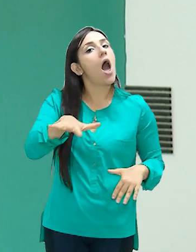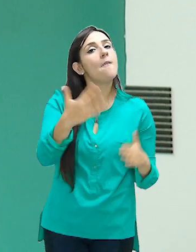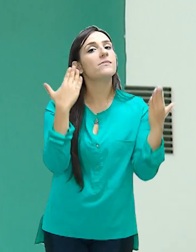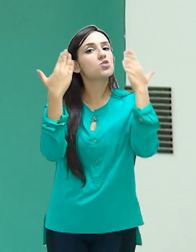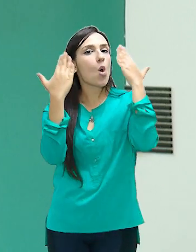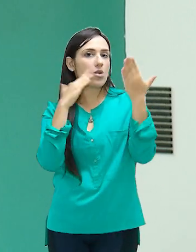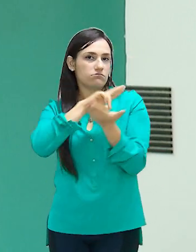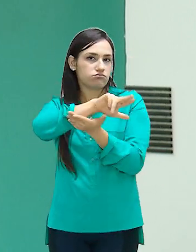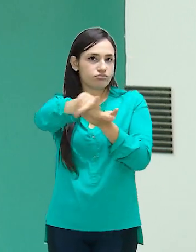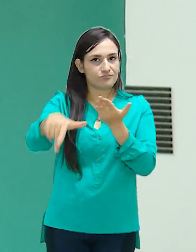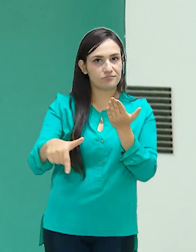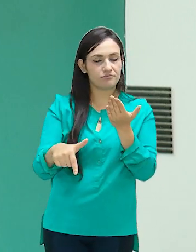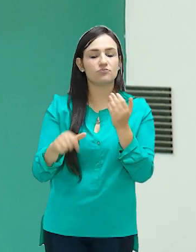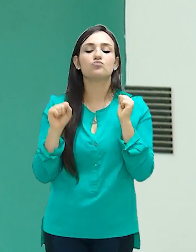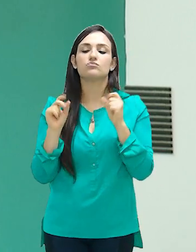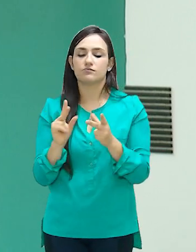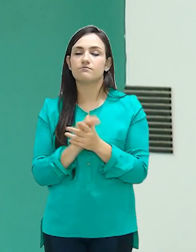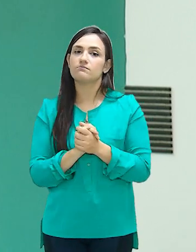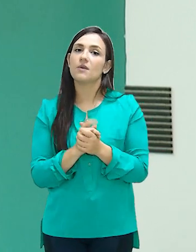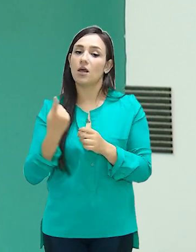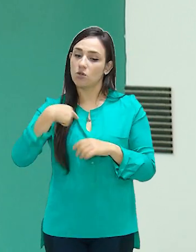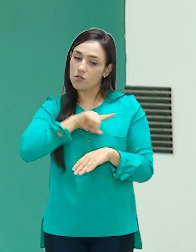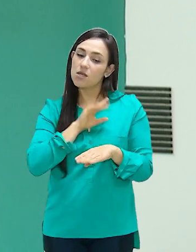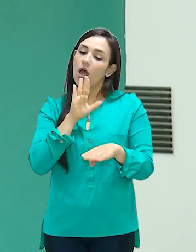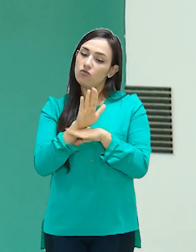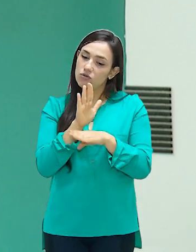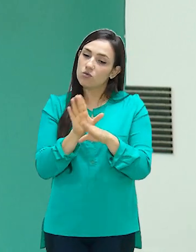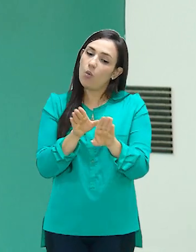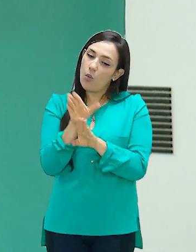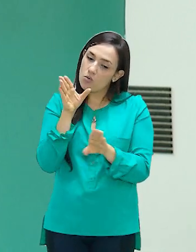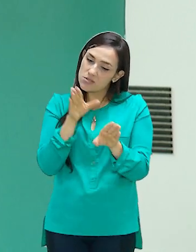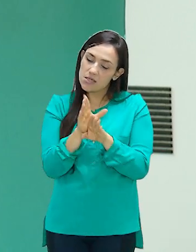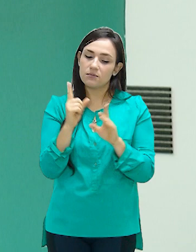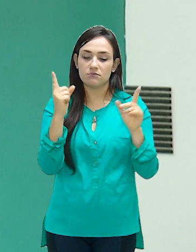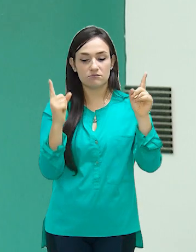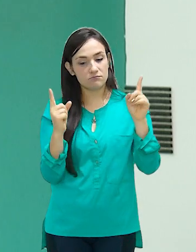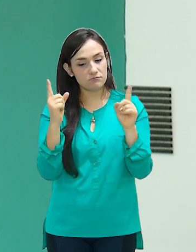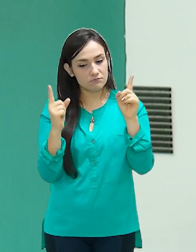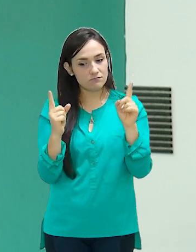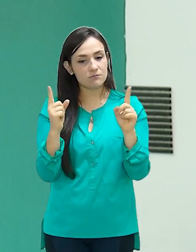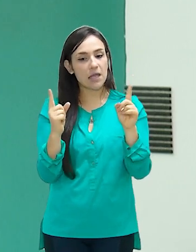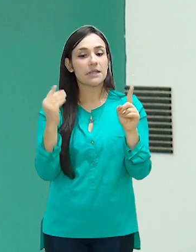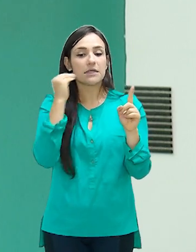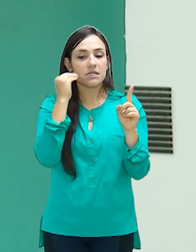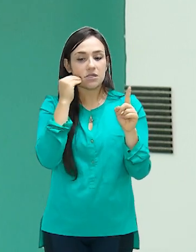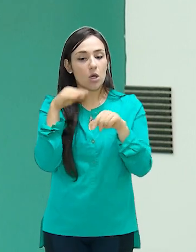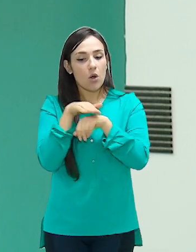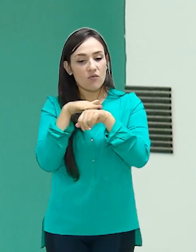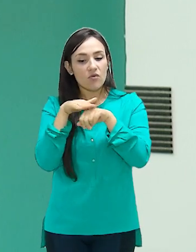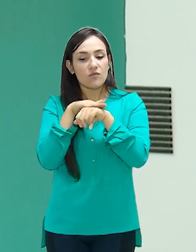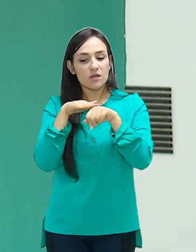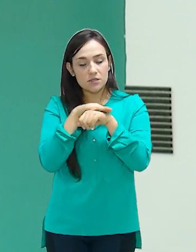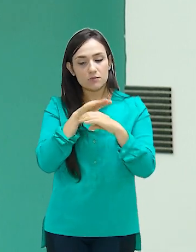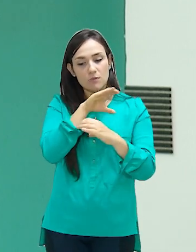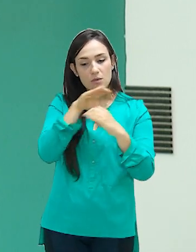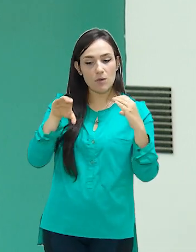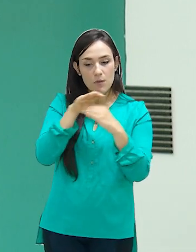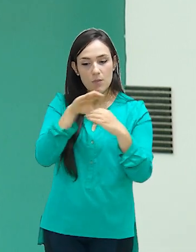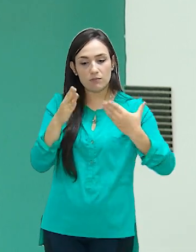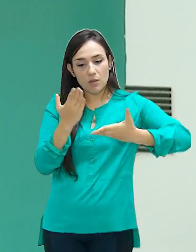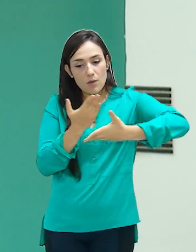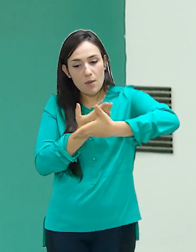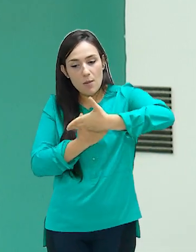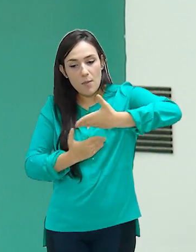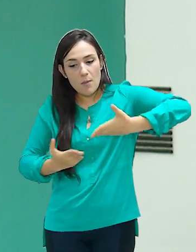para eles e eles mesmos acabam construindo esse acordo. E quando o acordo é construído pelas